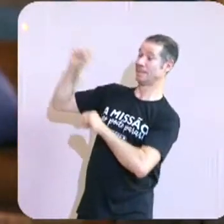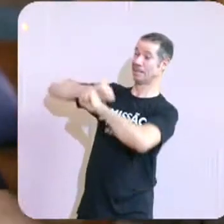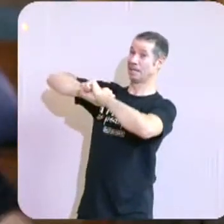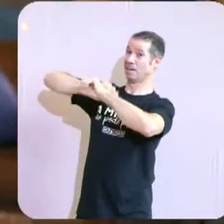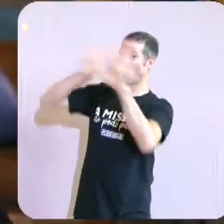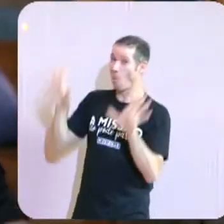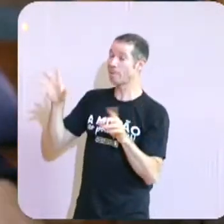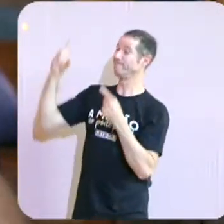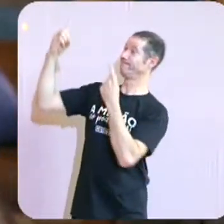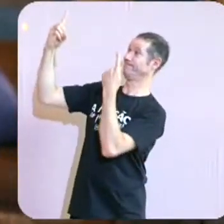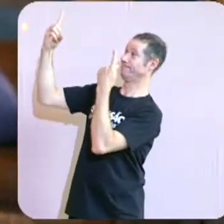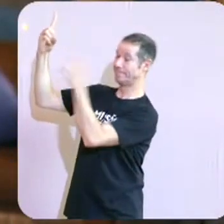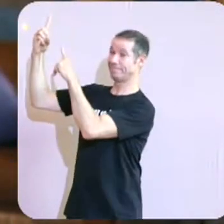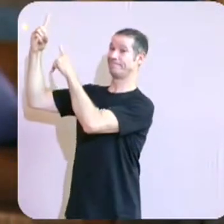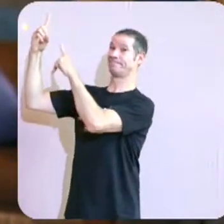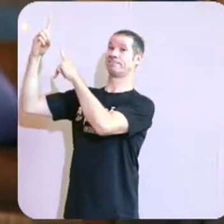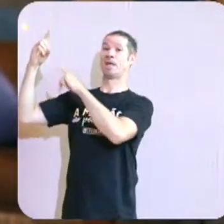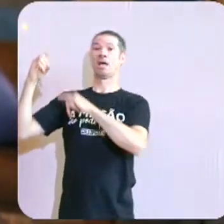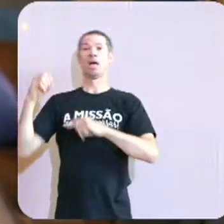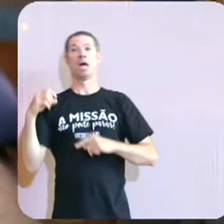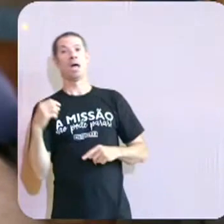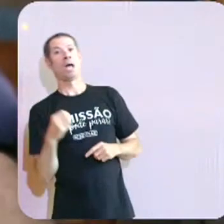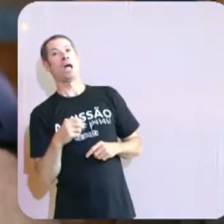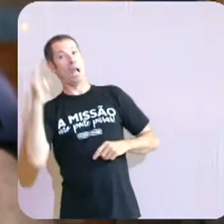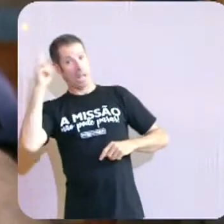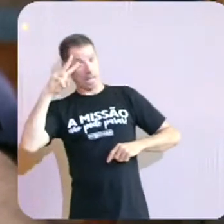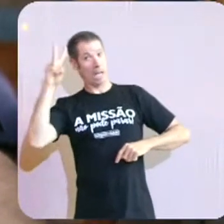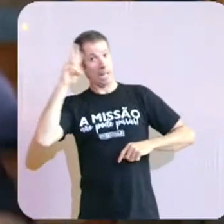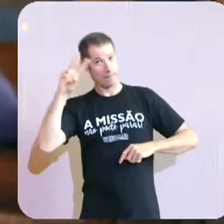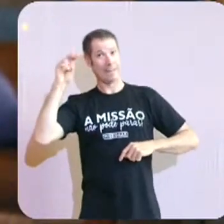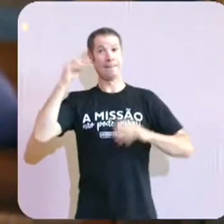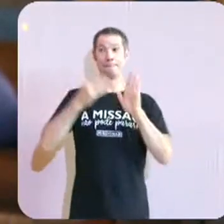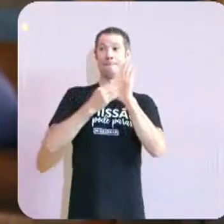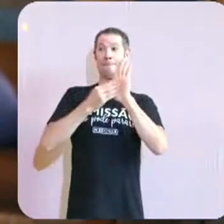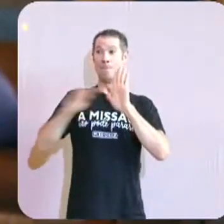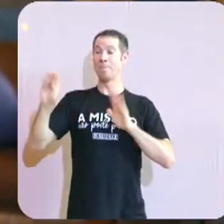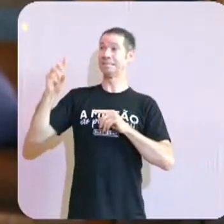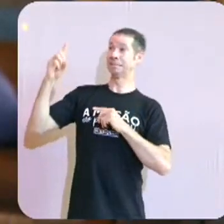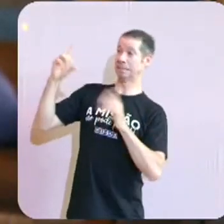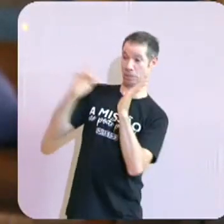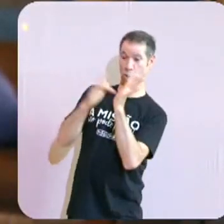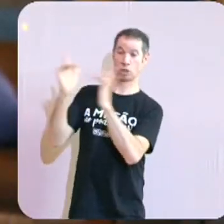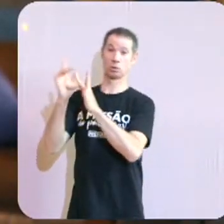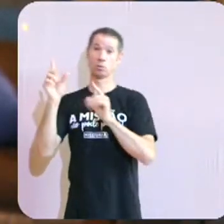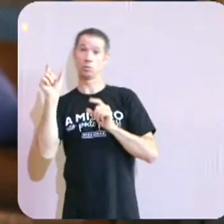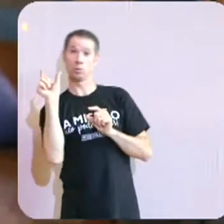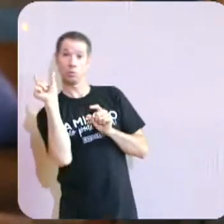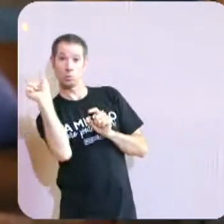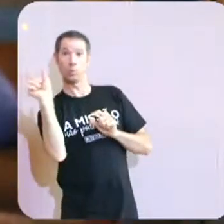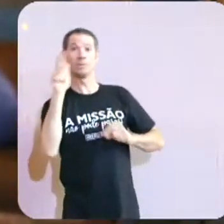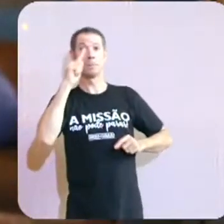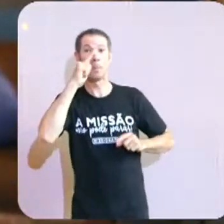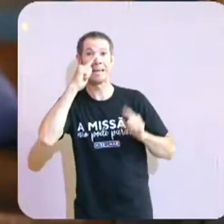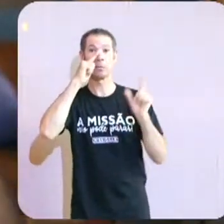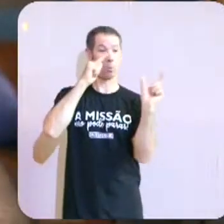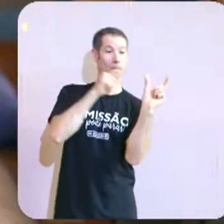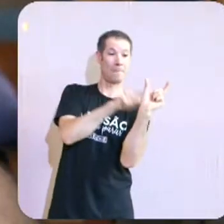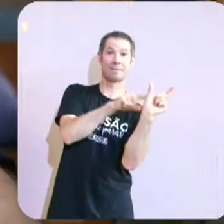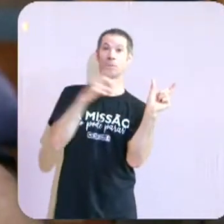glória é de Deus. E aqui vale lembrar de que a promessa de Jesus contém duas palavras no grego que sempre caminham